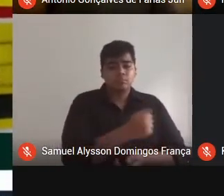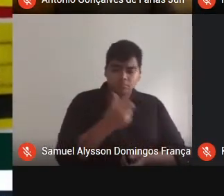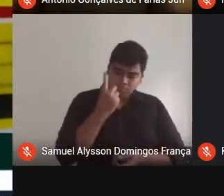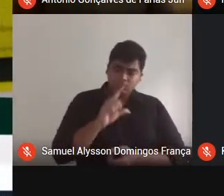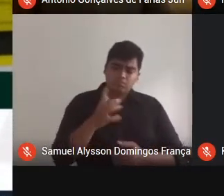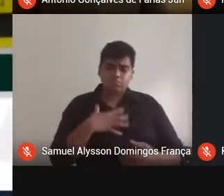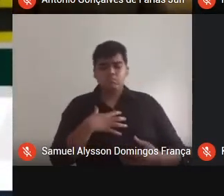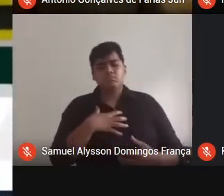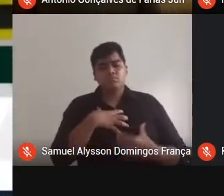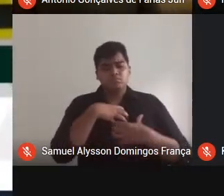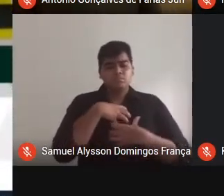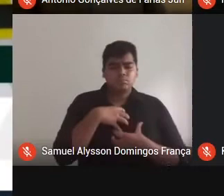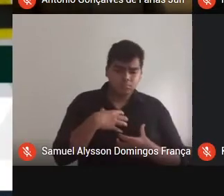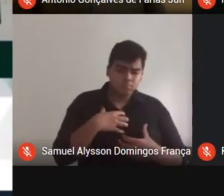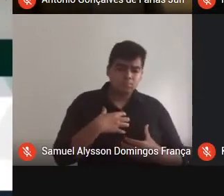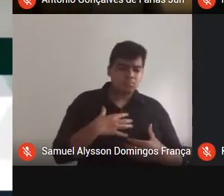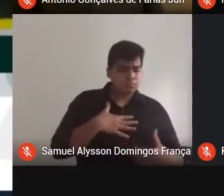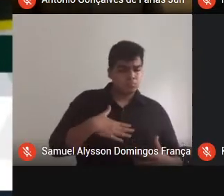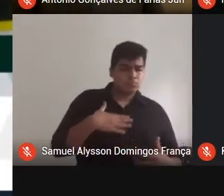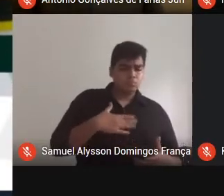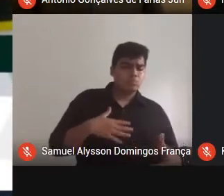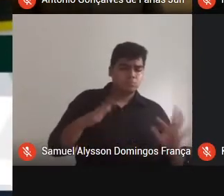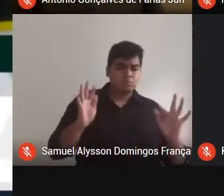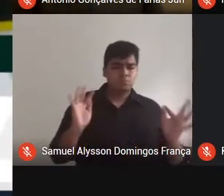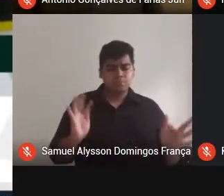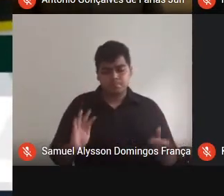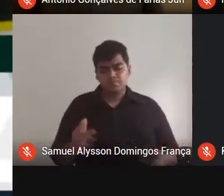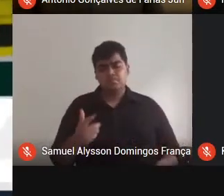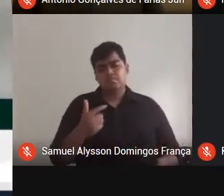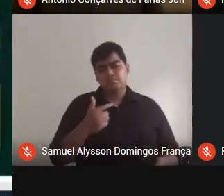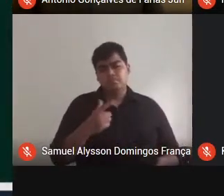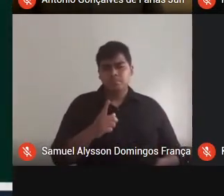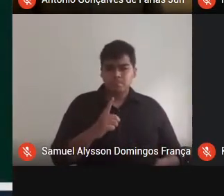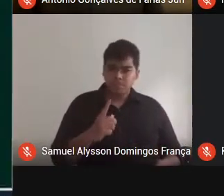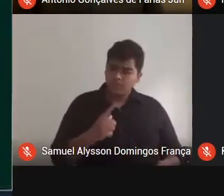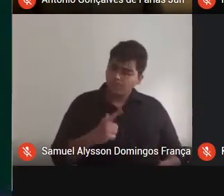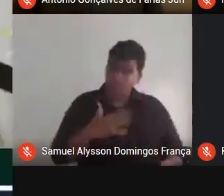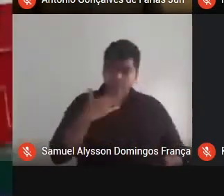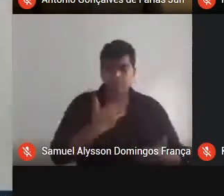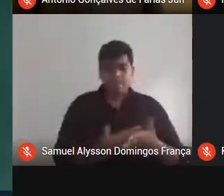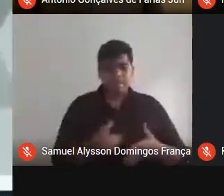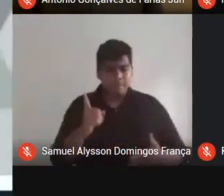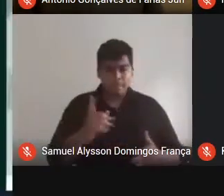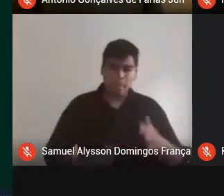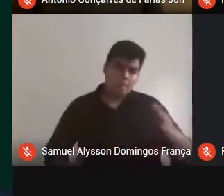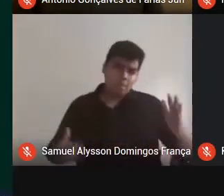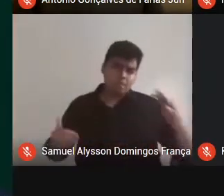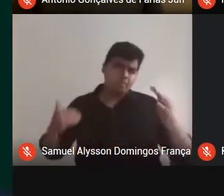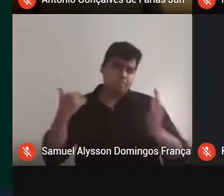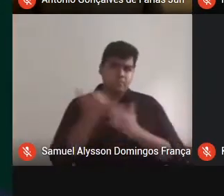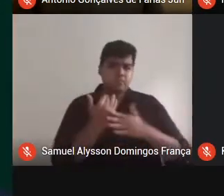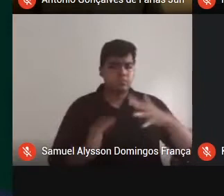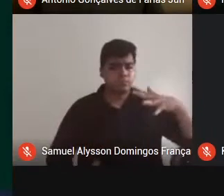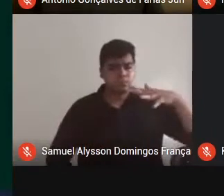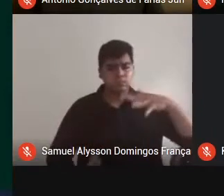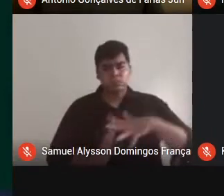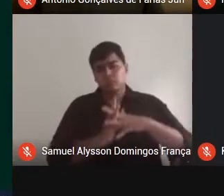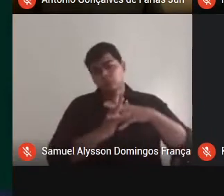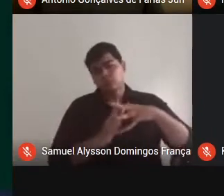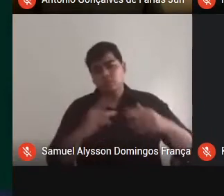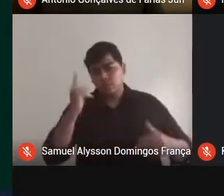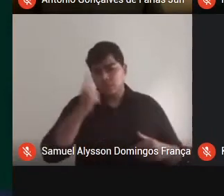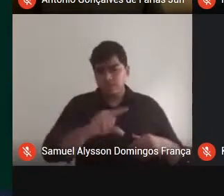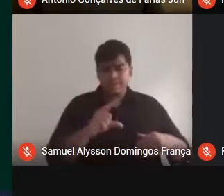com esse equipamento e foi muito além, né, do que esperávamos. Ele conseguiu representar as